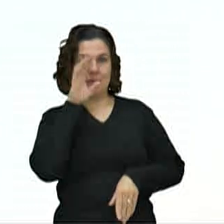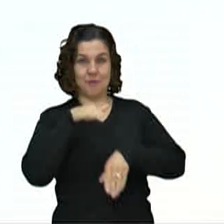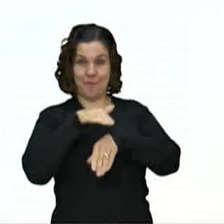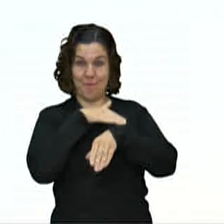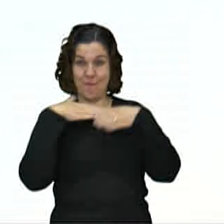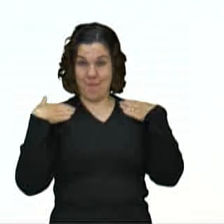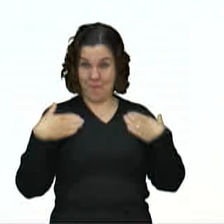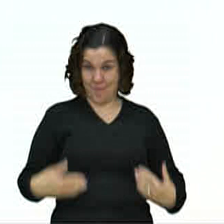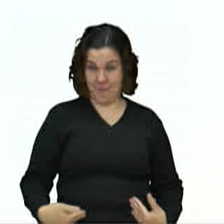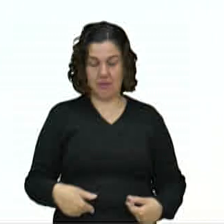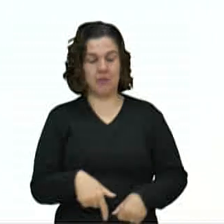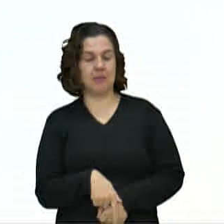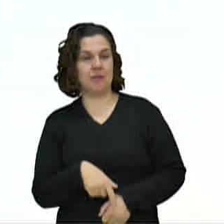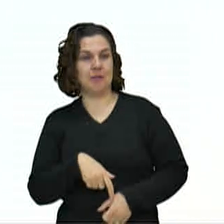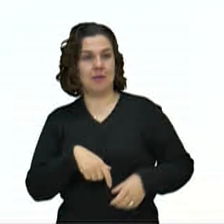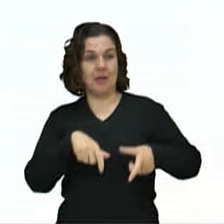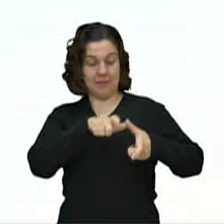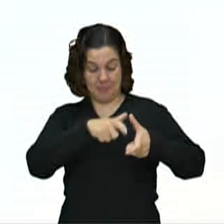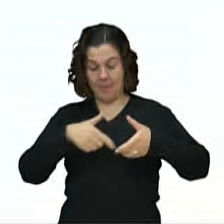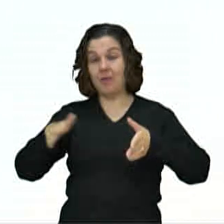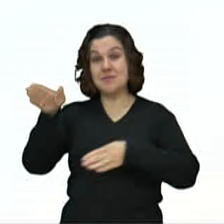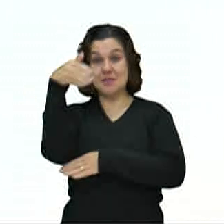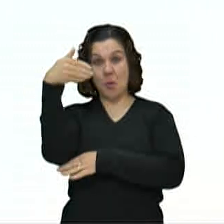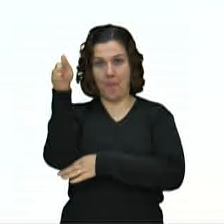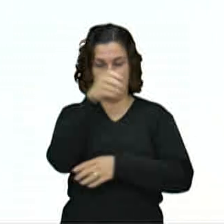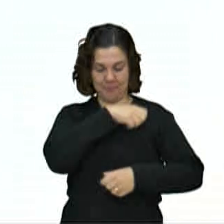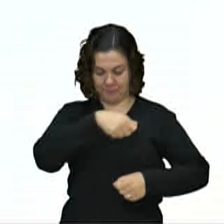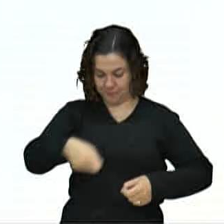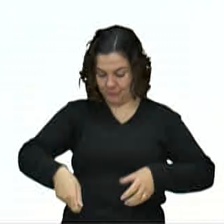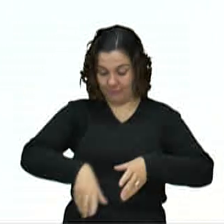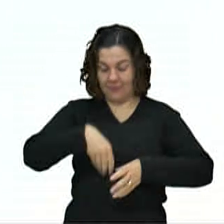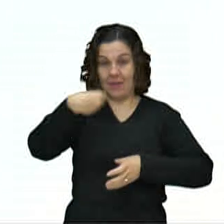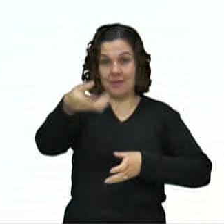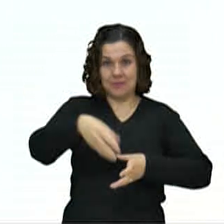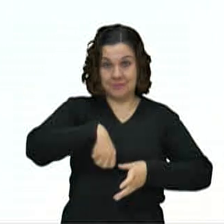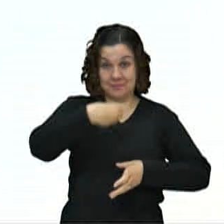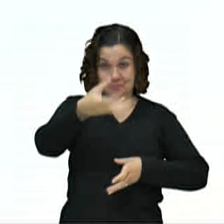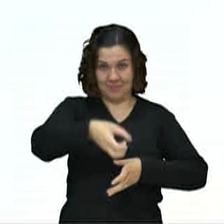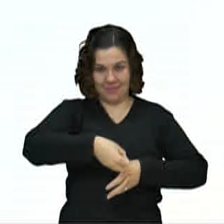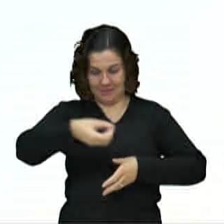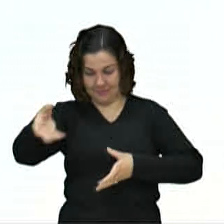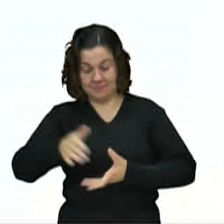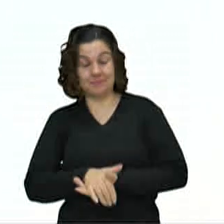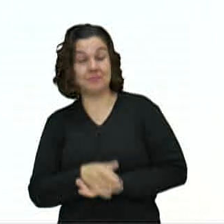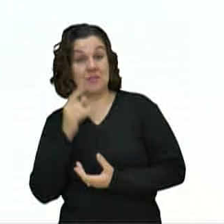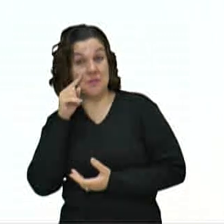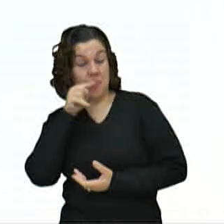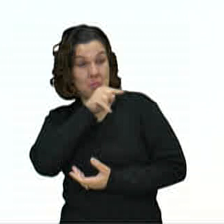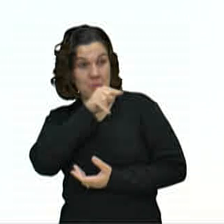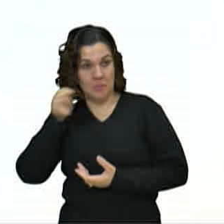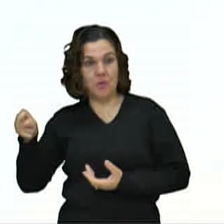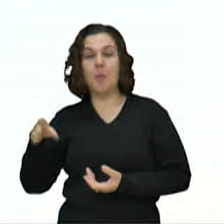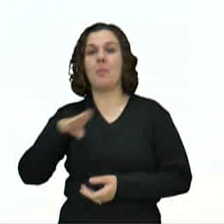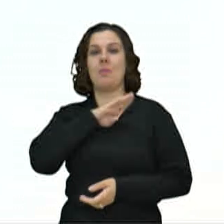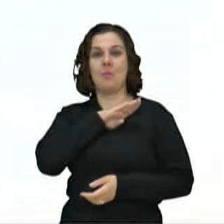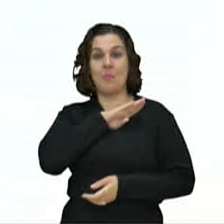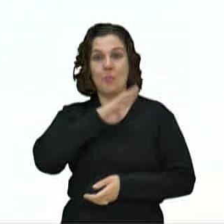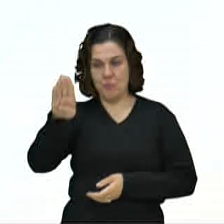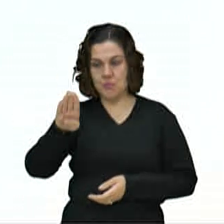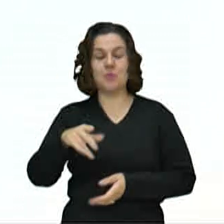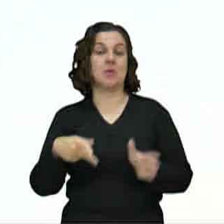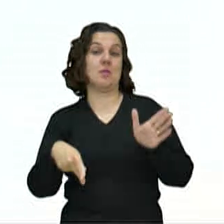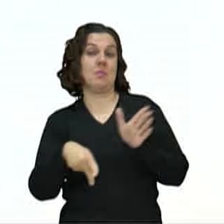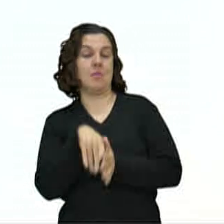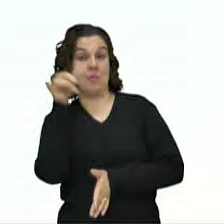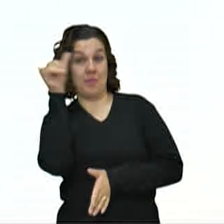verdinho, você tem, até pelas bandeiras aqui nos sacos que eles estão carregando, você percebe o Mussolini da